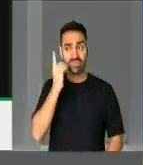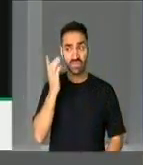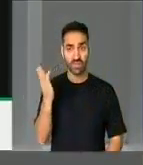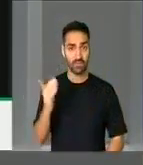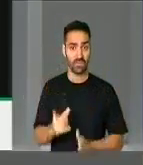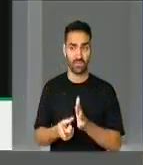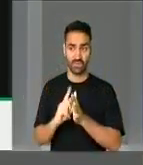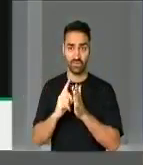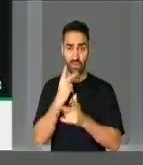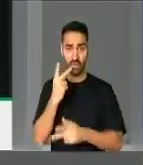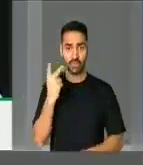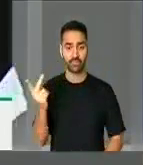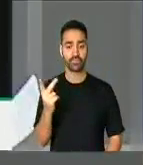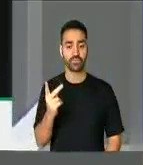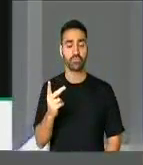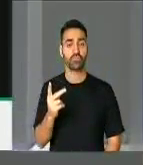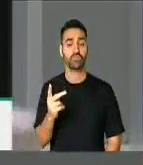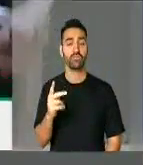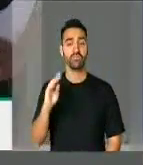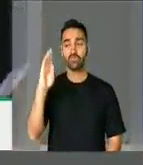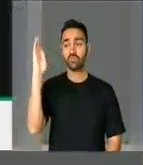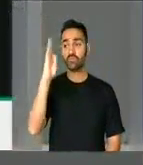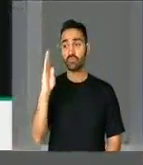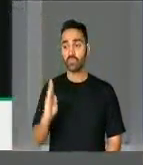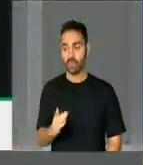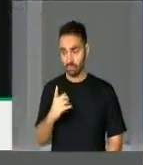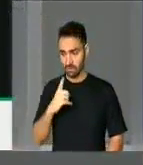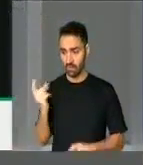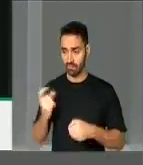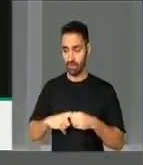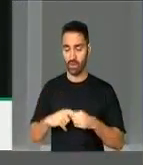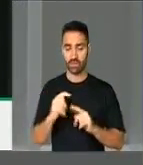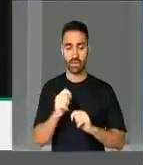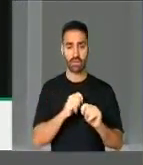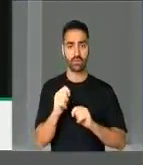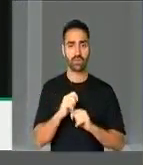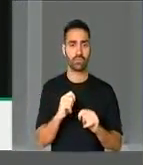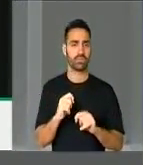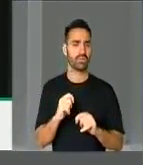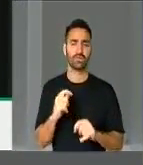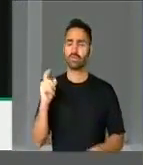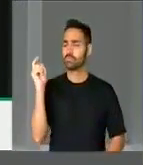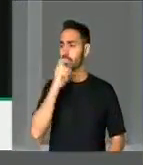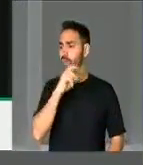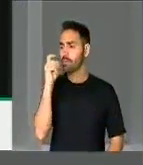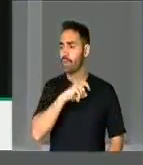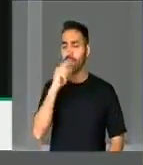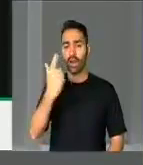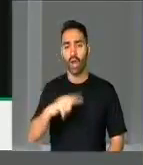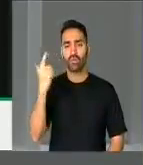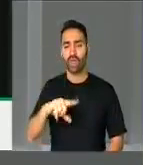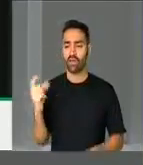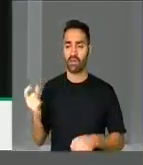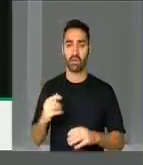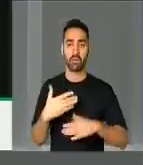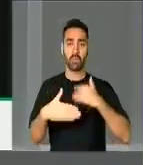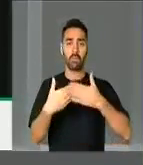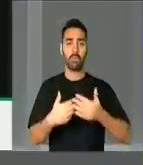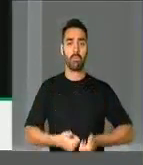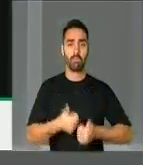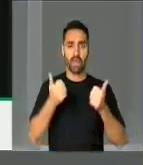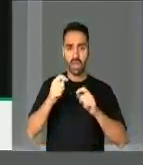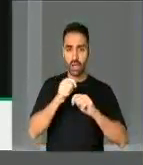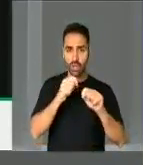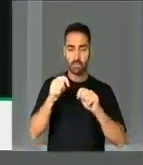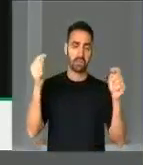que falou aqui hoje, de que o Brasil está retomando sua economia. Não está retomando nada. O Brasil, o presidente ainda